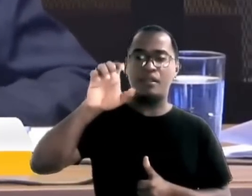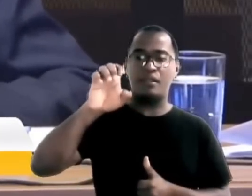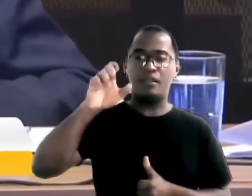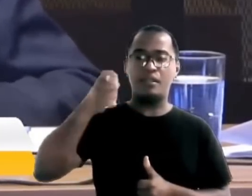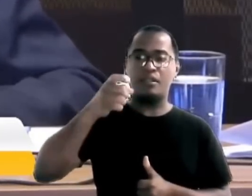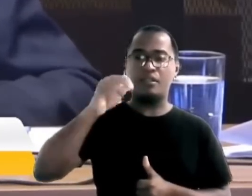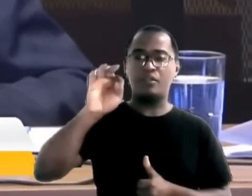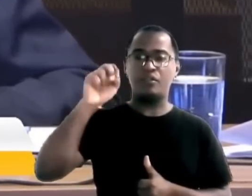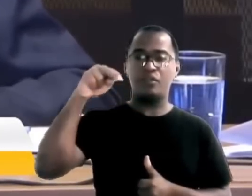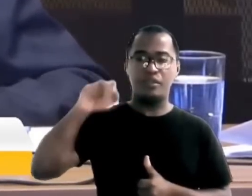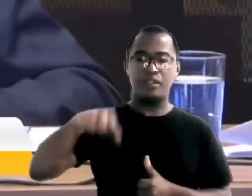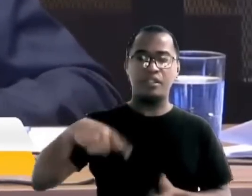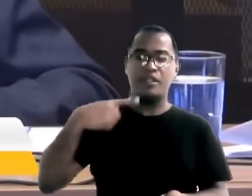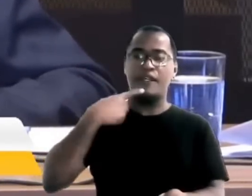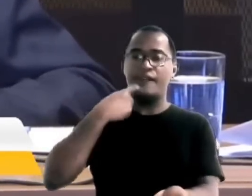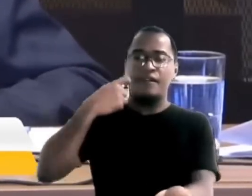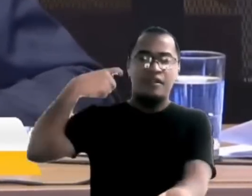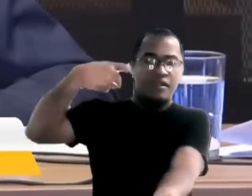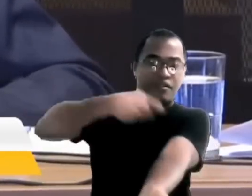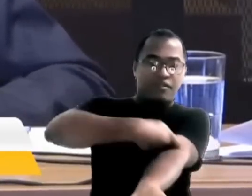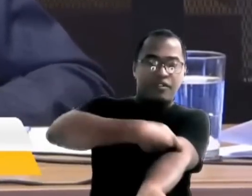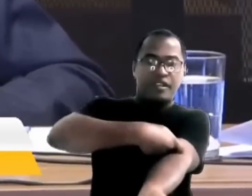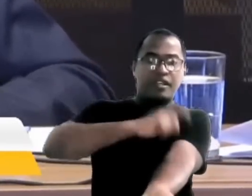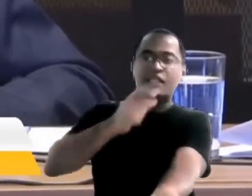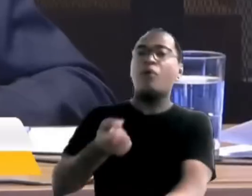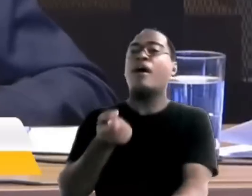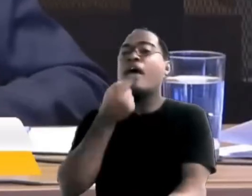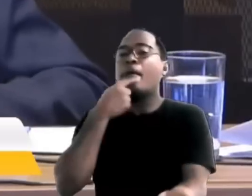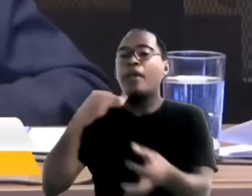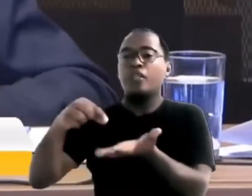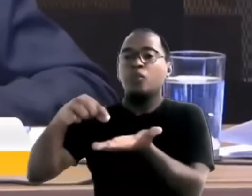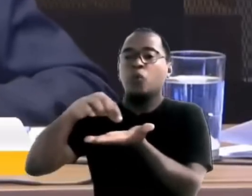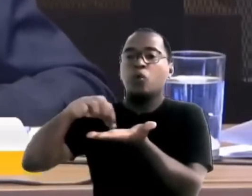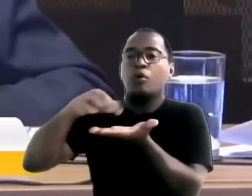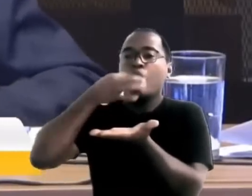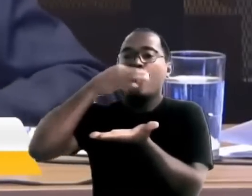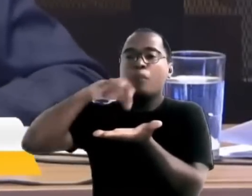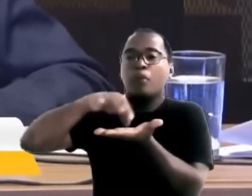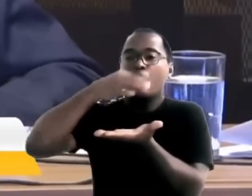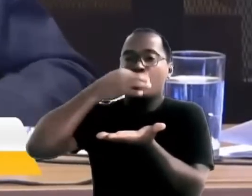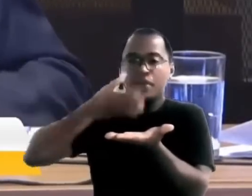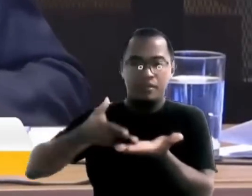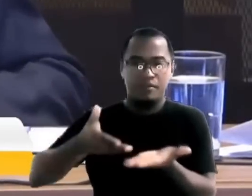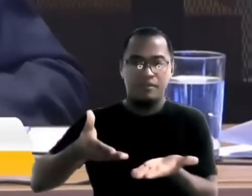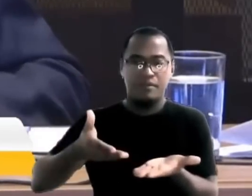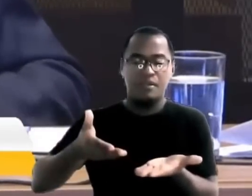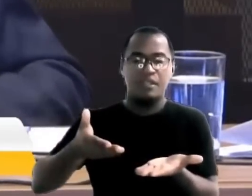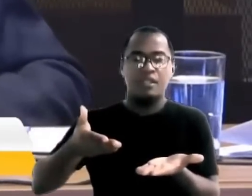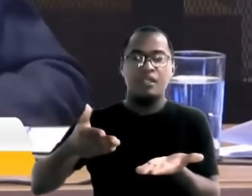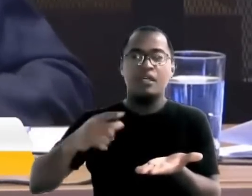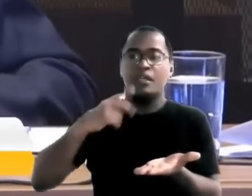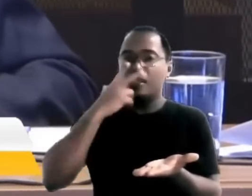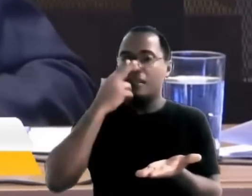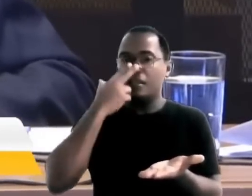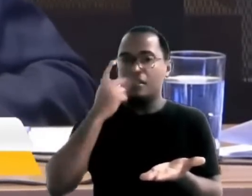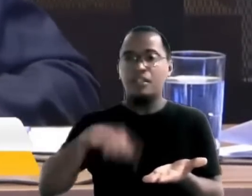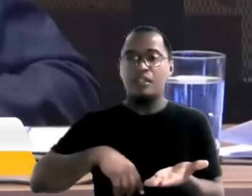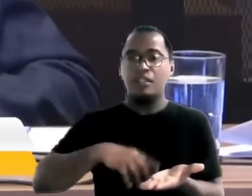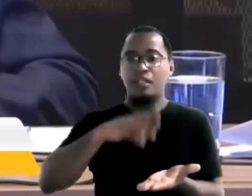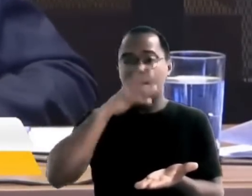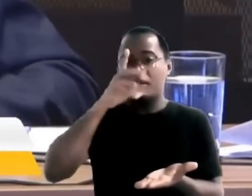daí. Então foi uma brincadeira que foi feita e a atitude mais séria que o presidente poderia tomar